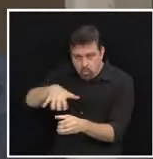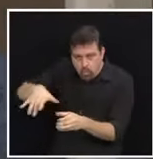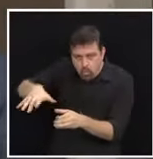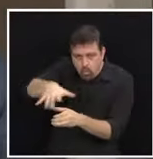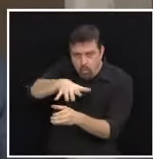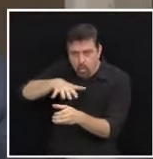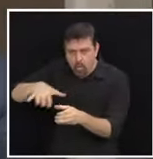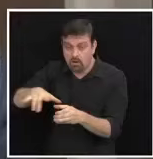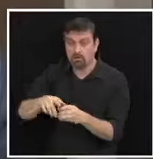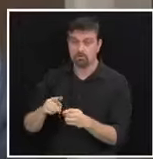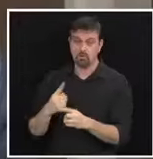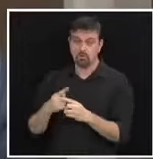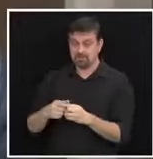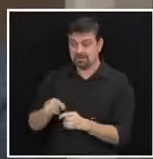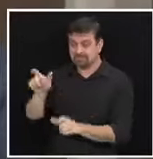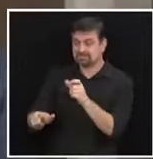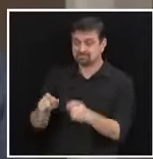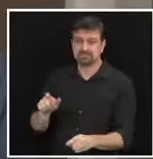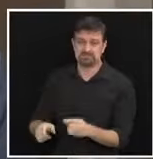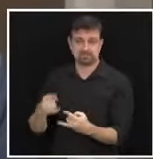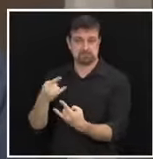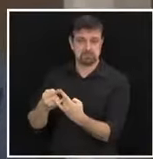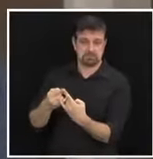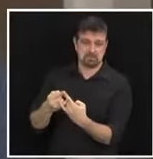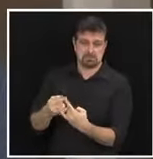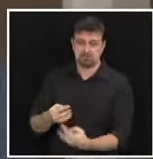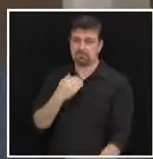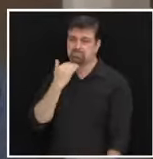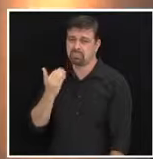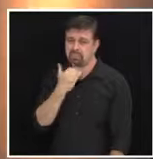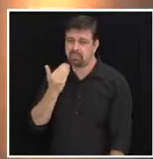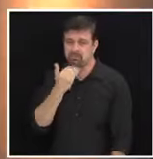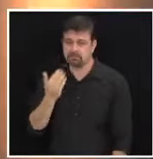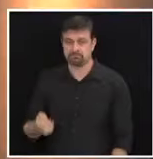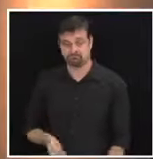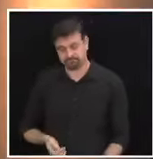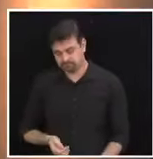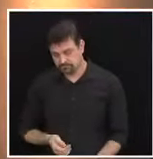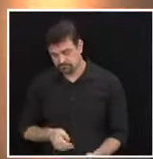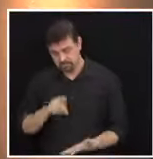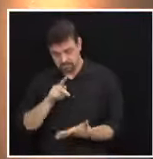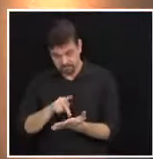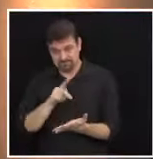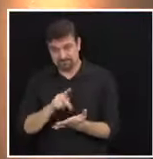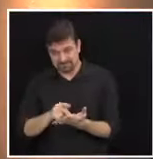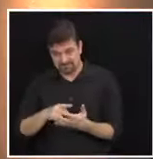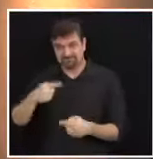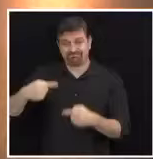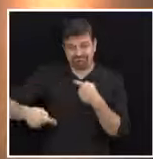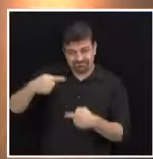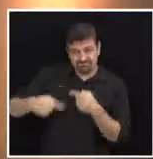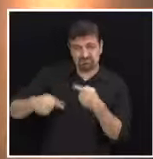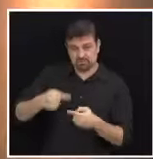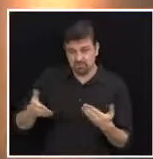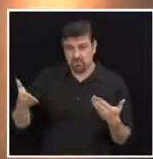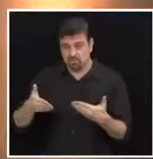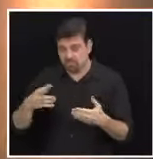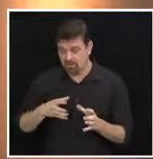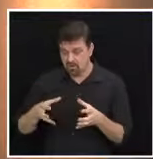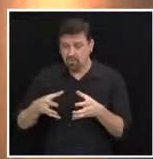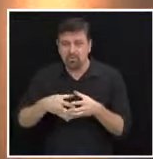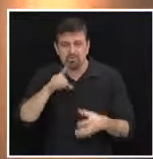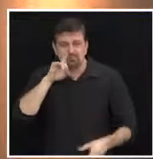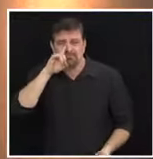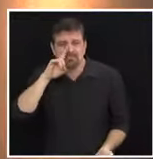porque é um grupo que se protege menos, ou os dois? Na verdade, isso é muito discutido hoje, né, a questão de grupos